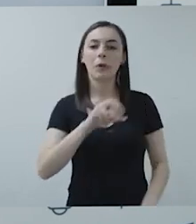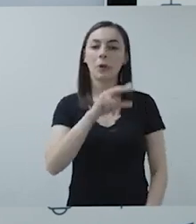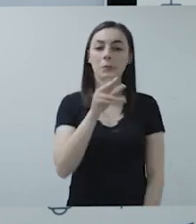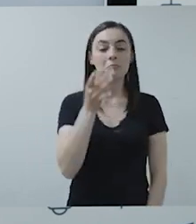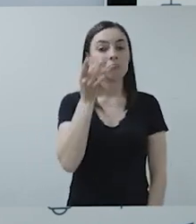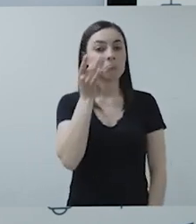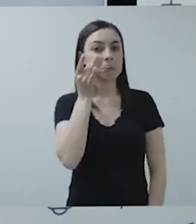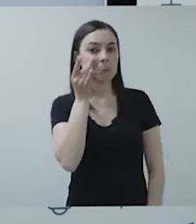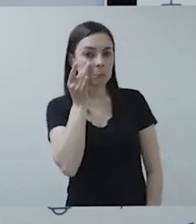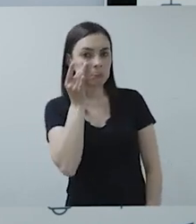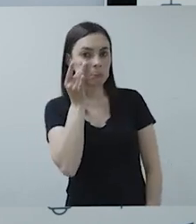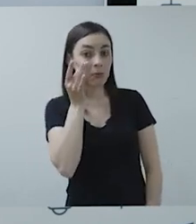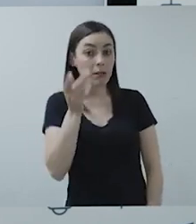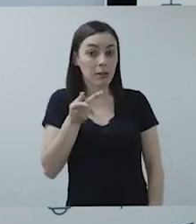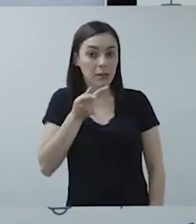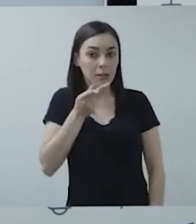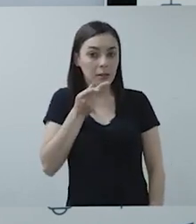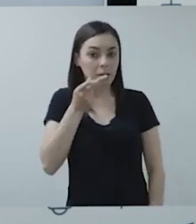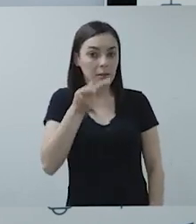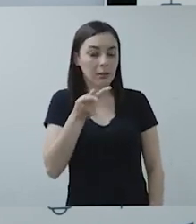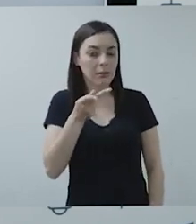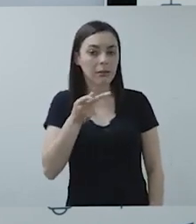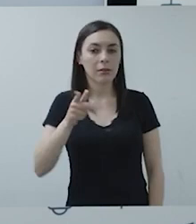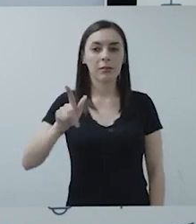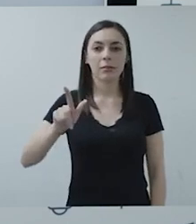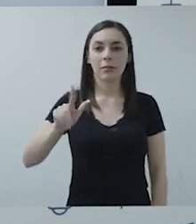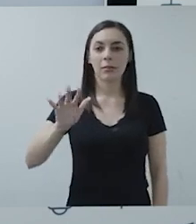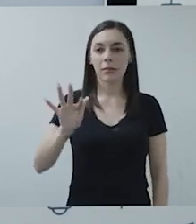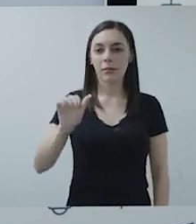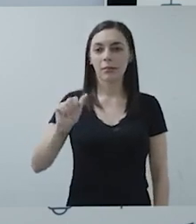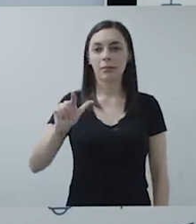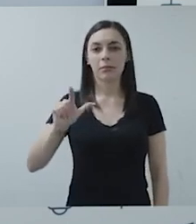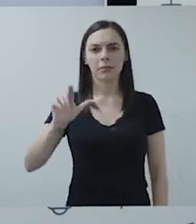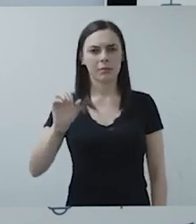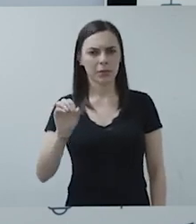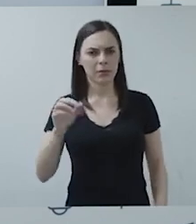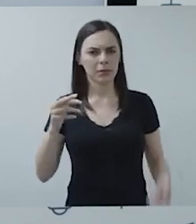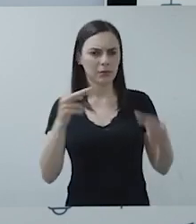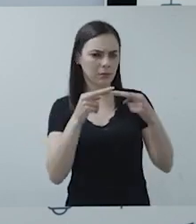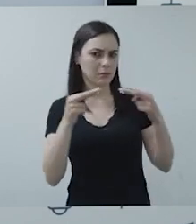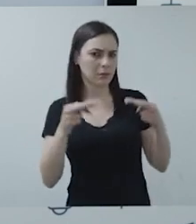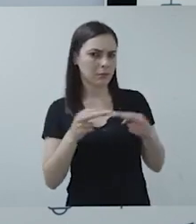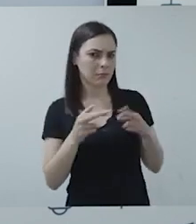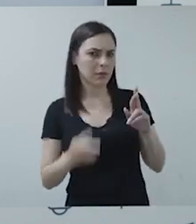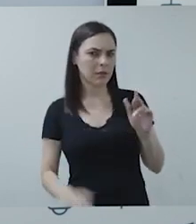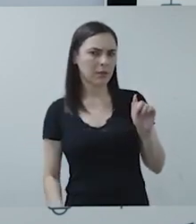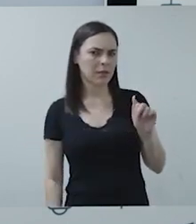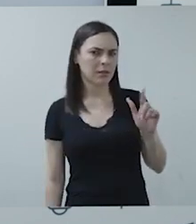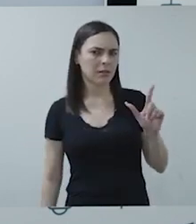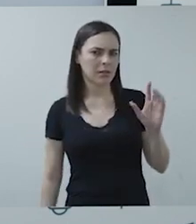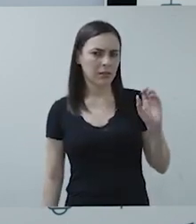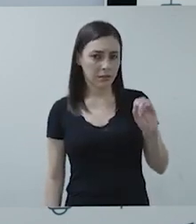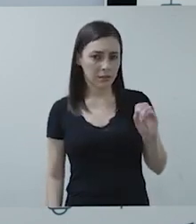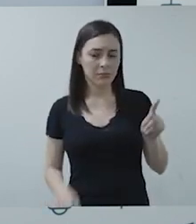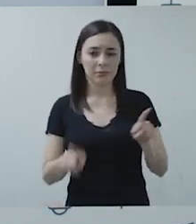E falo, será que rima com ralo e